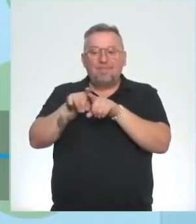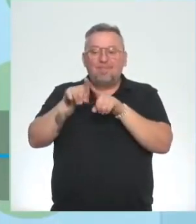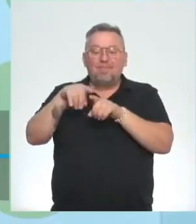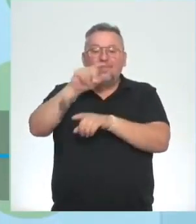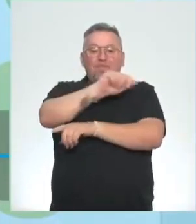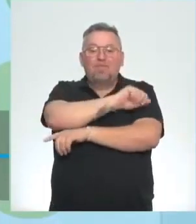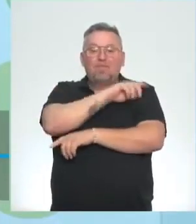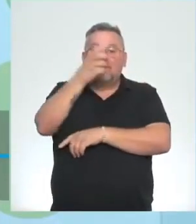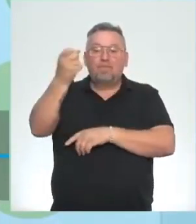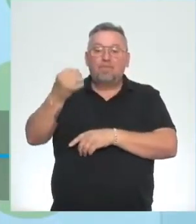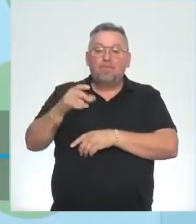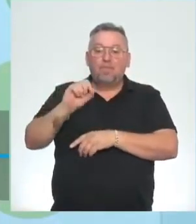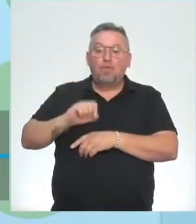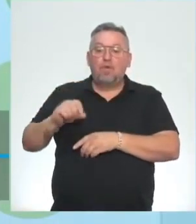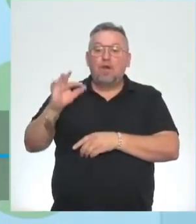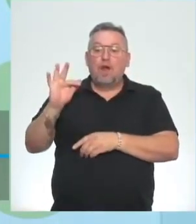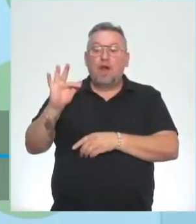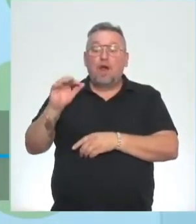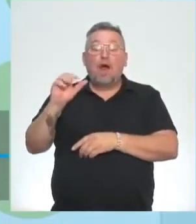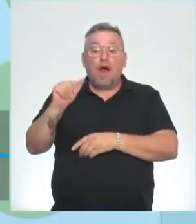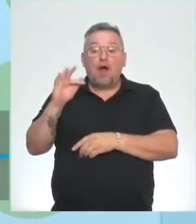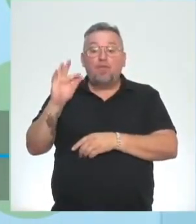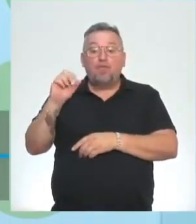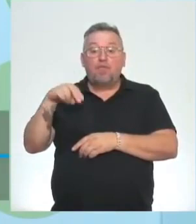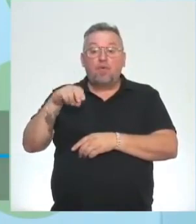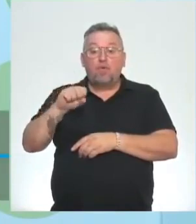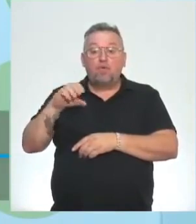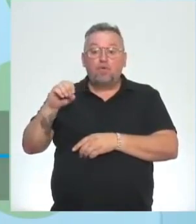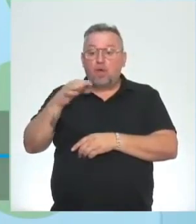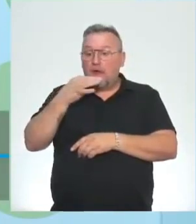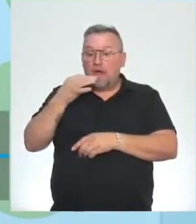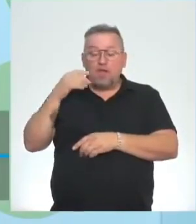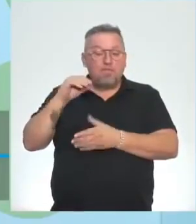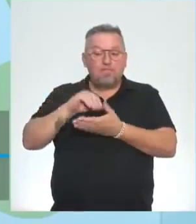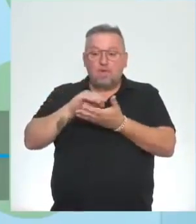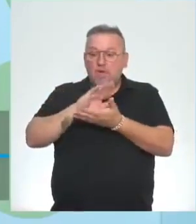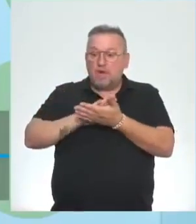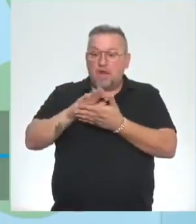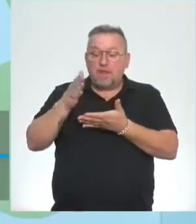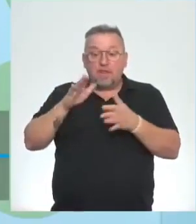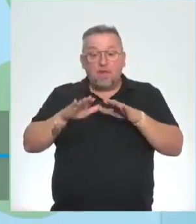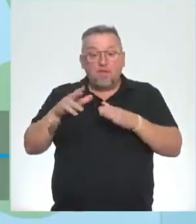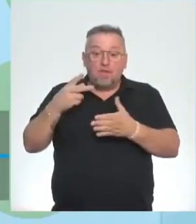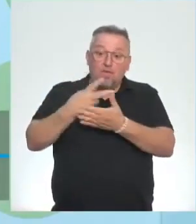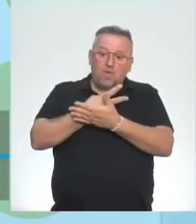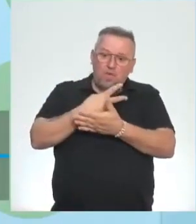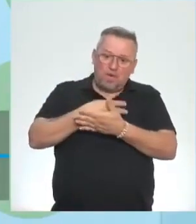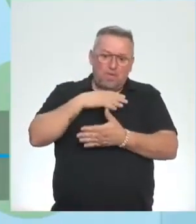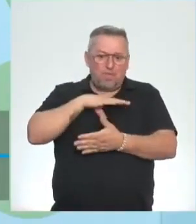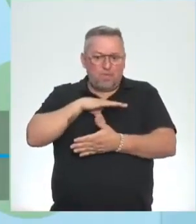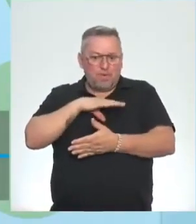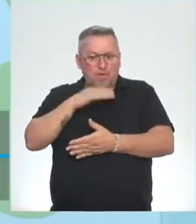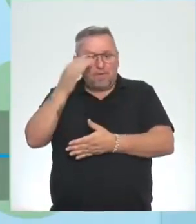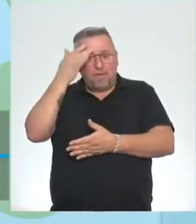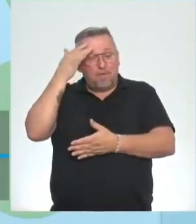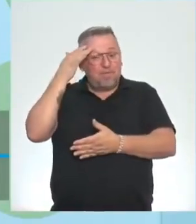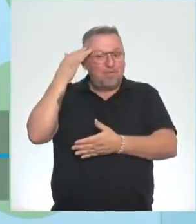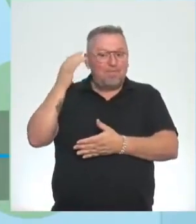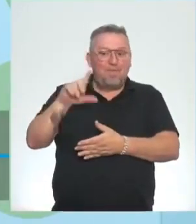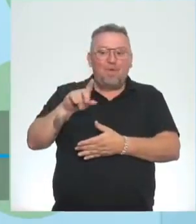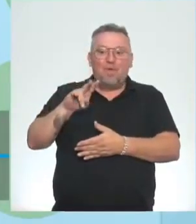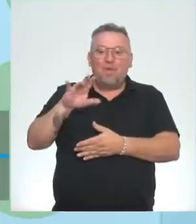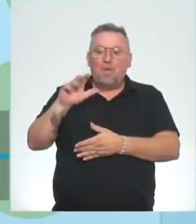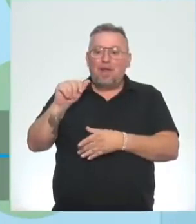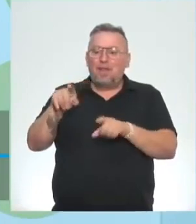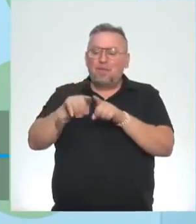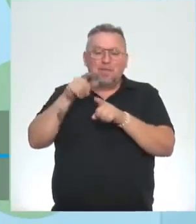estão comentando aqui, o Afonso diz que acha que não falta nada. Talvez um erro de português se procurar muito, né? O Lucas também está dizendo assim, eu